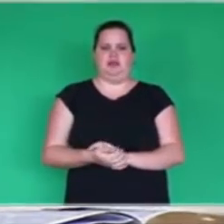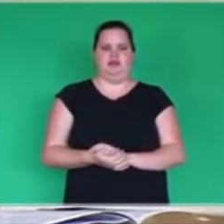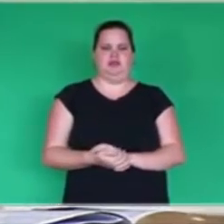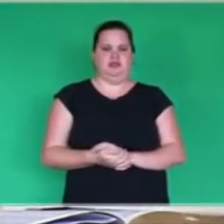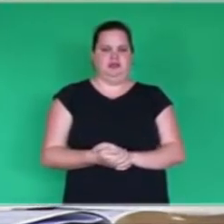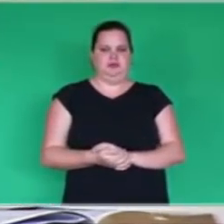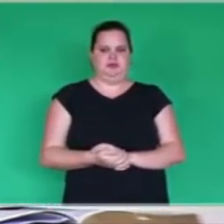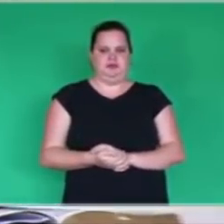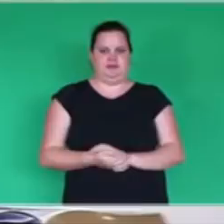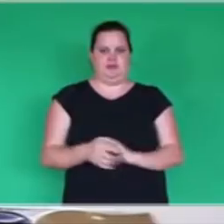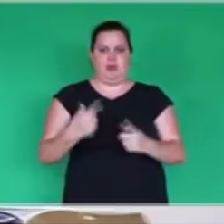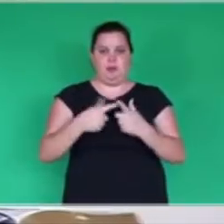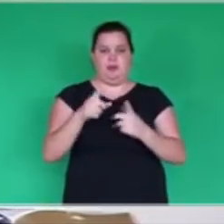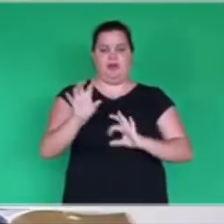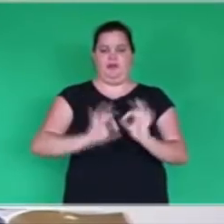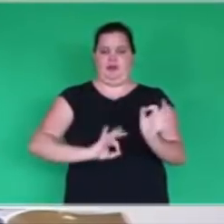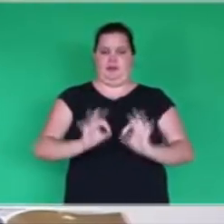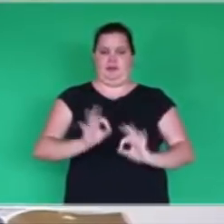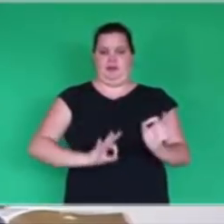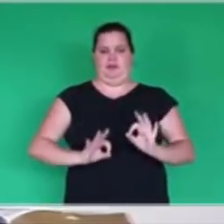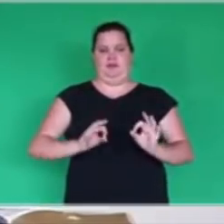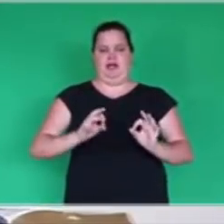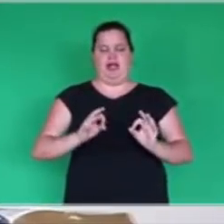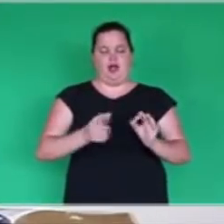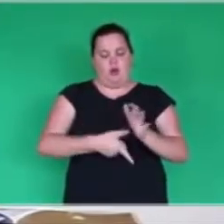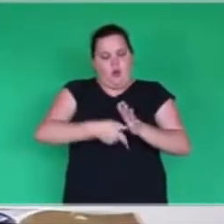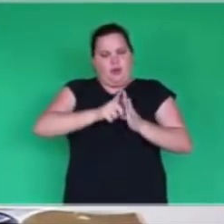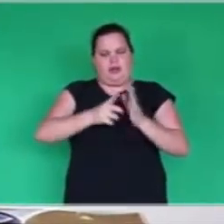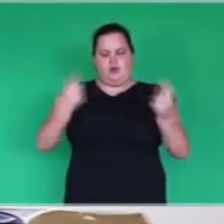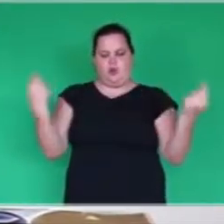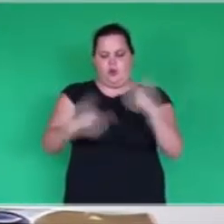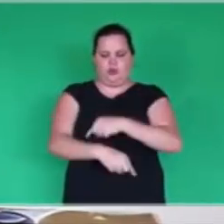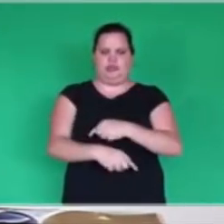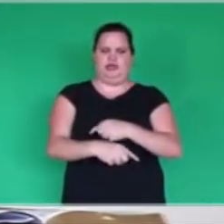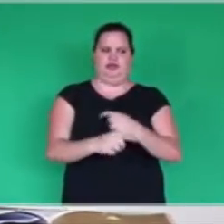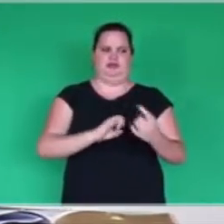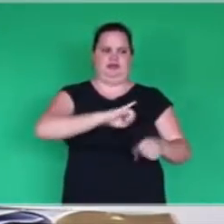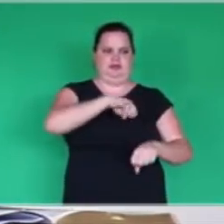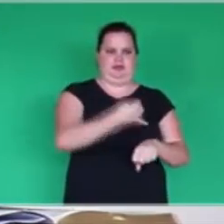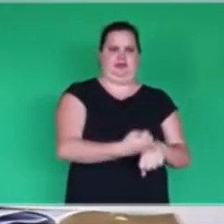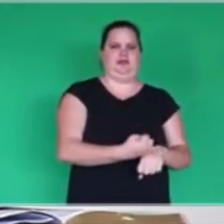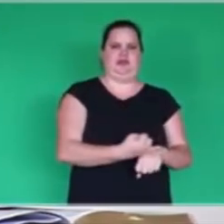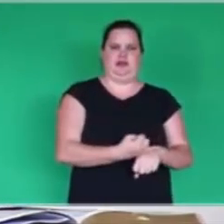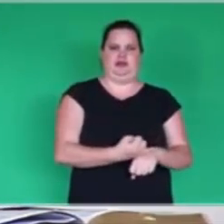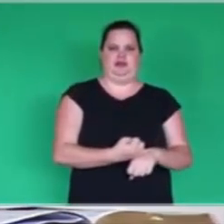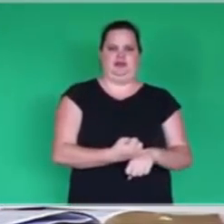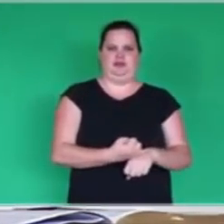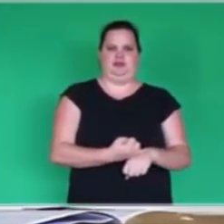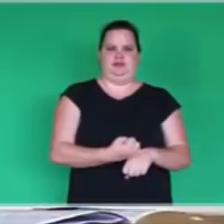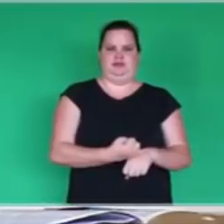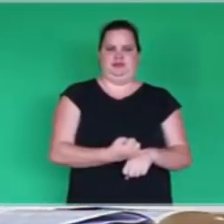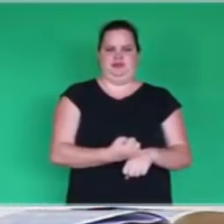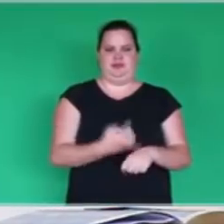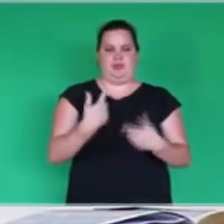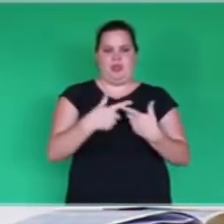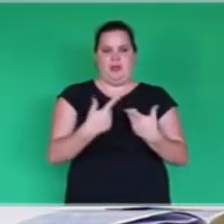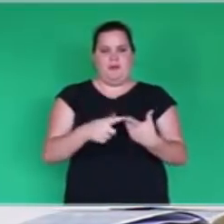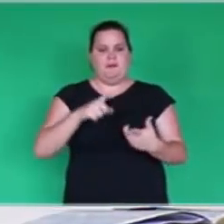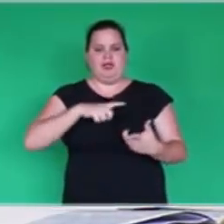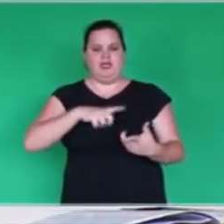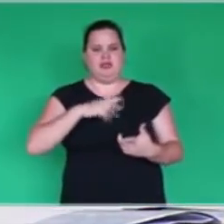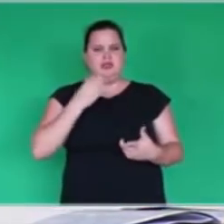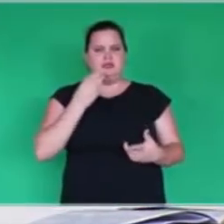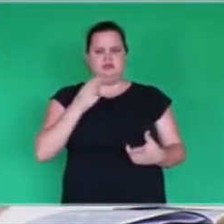vai se preparar para a batalha contra Jerusalém. Você não vai entender que eles vão acampar 200